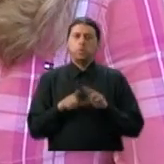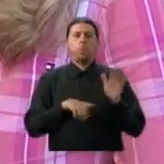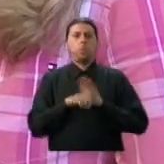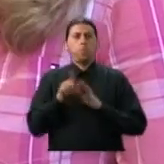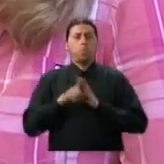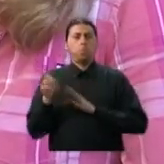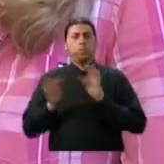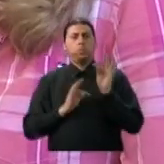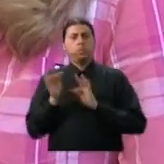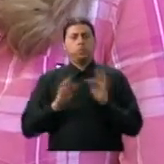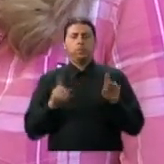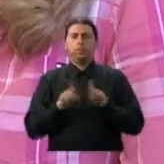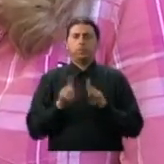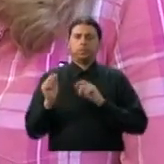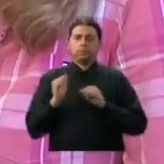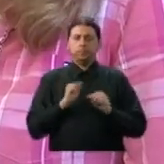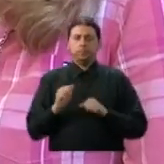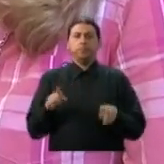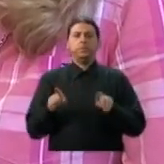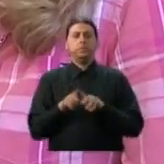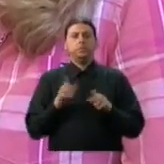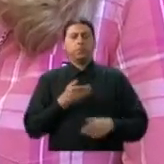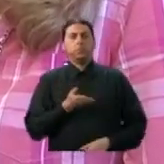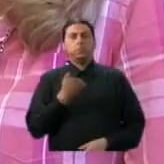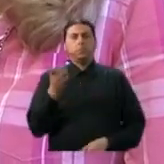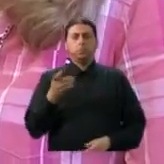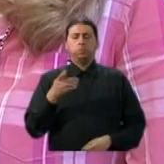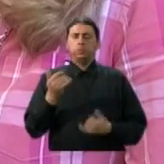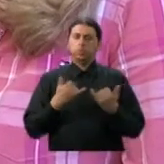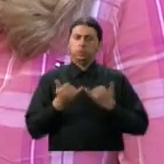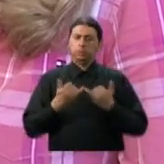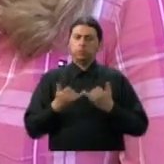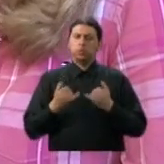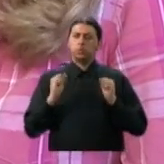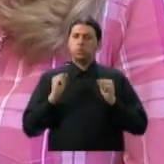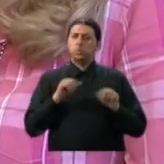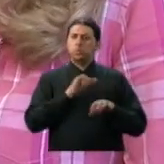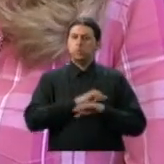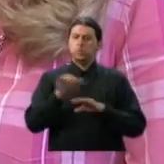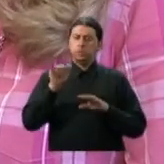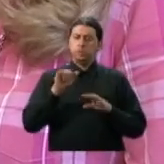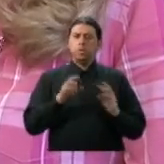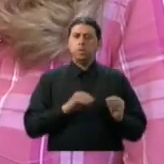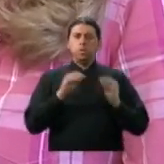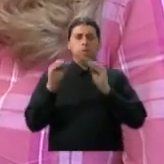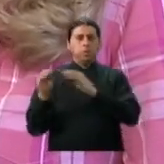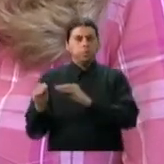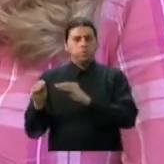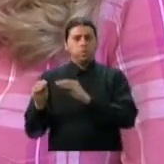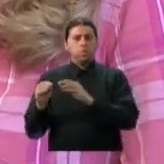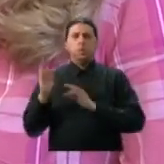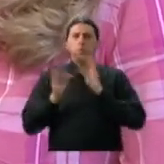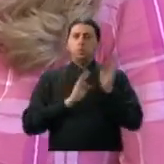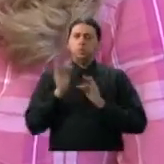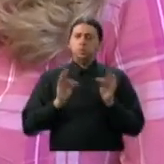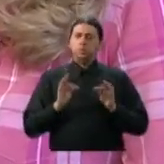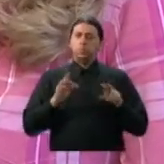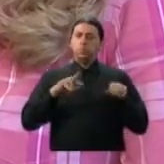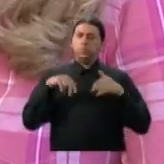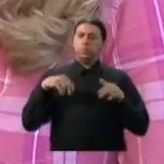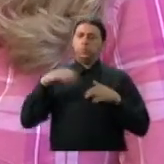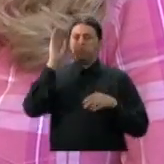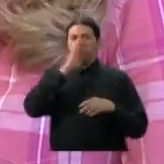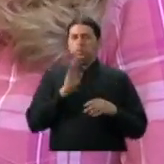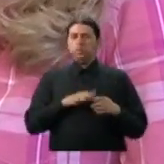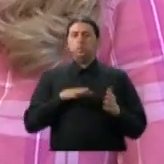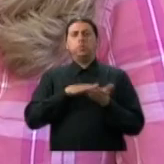Avalia-se também tecnologia, né? Então, a possibilidade de tu conseguir importar tecnologia para o Parque